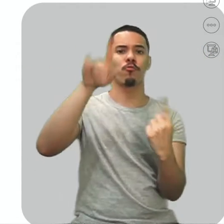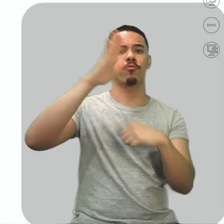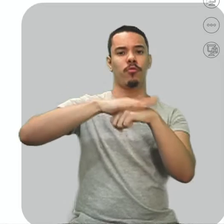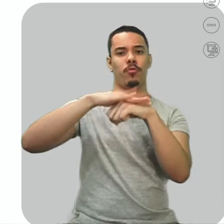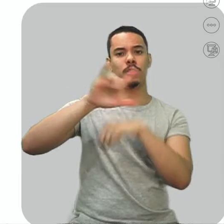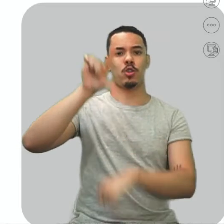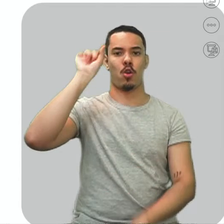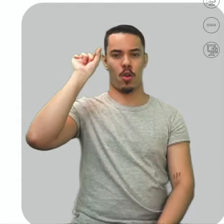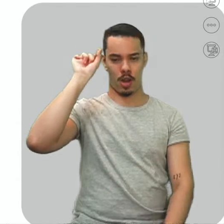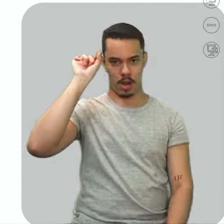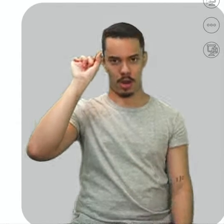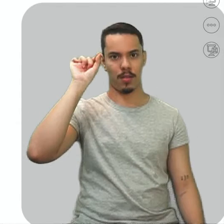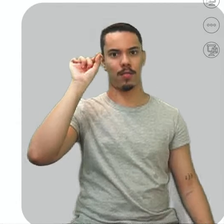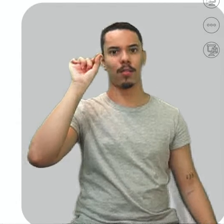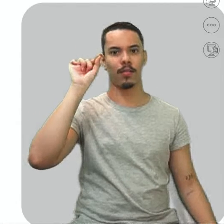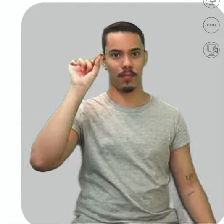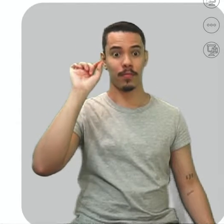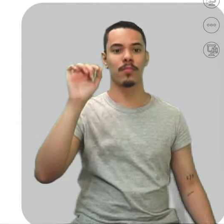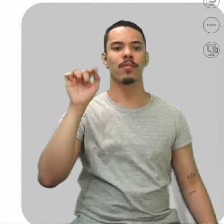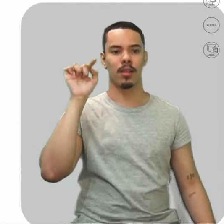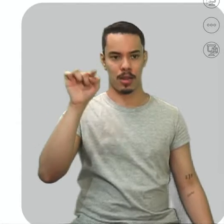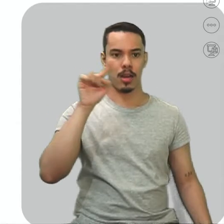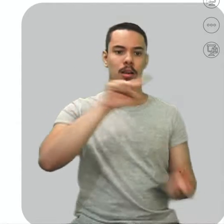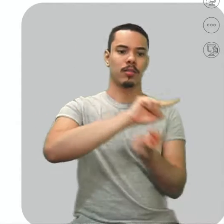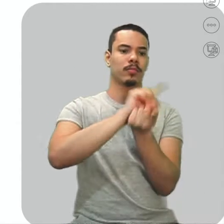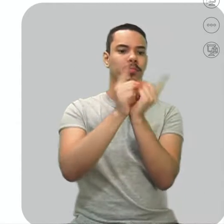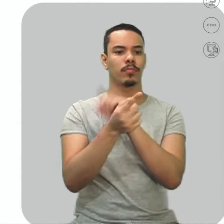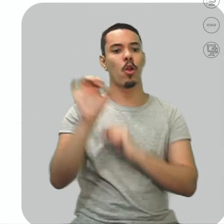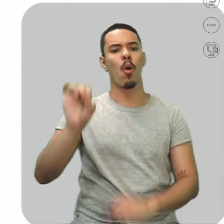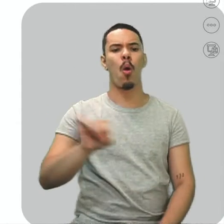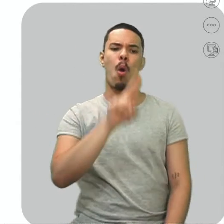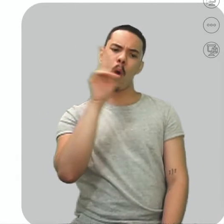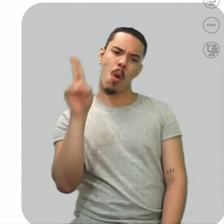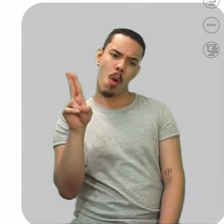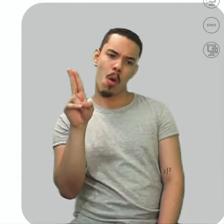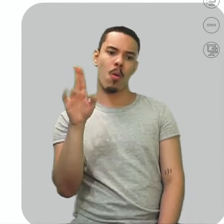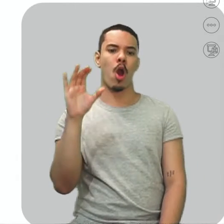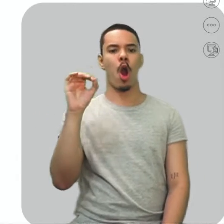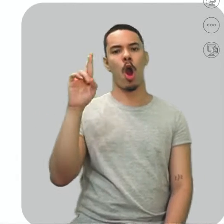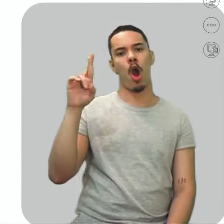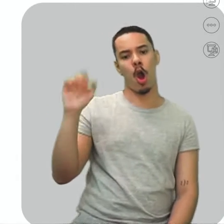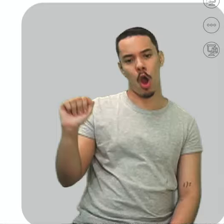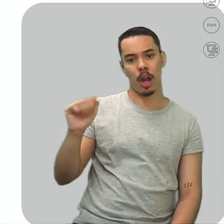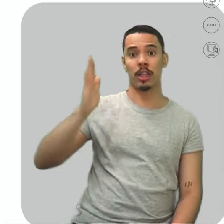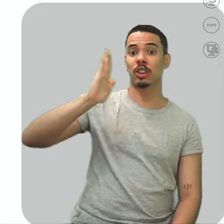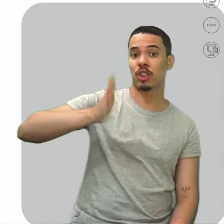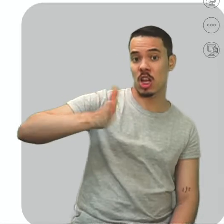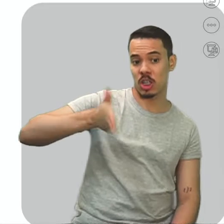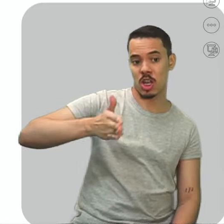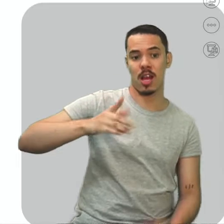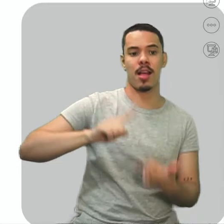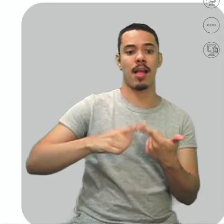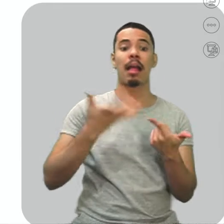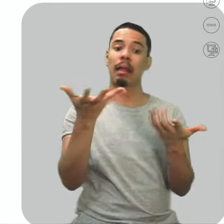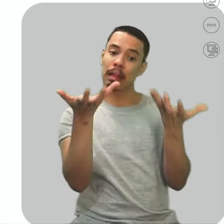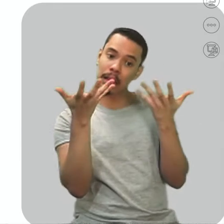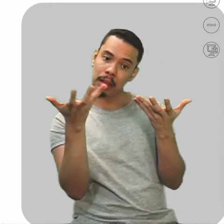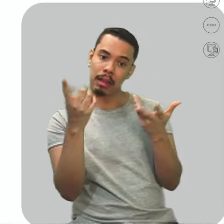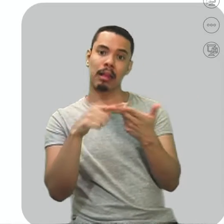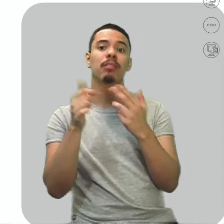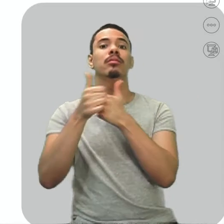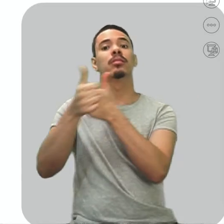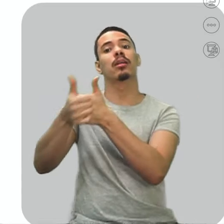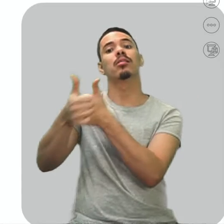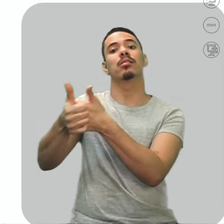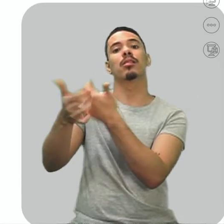ó só os corações alternativa ou ou hora já já que quer